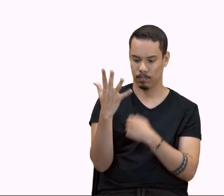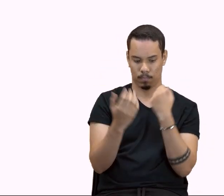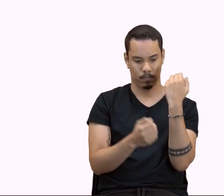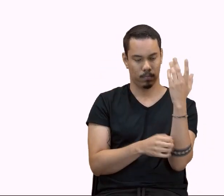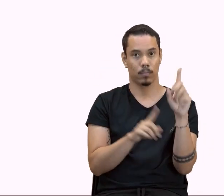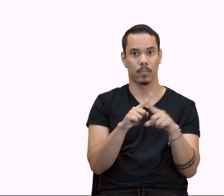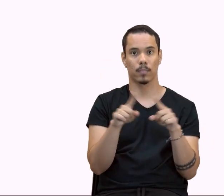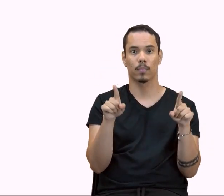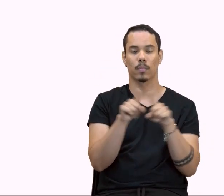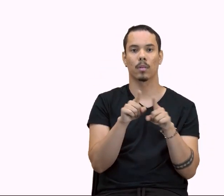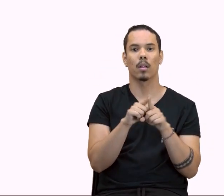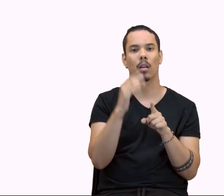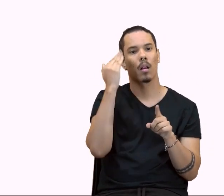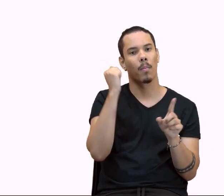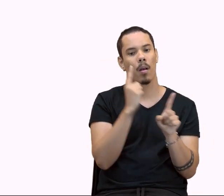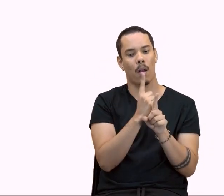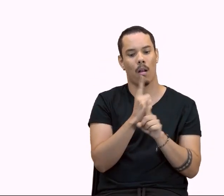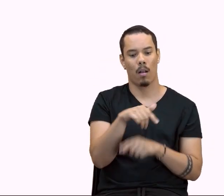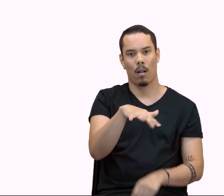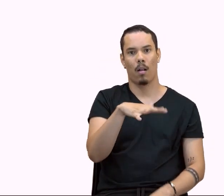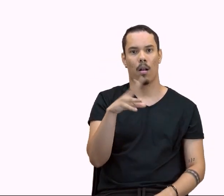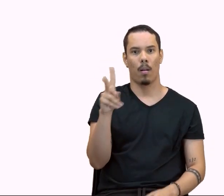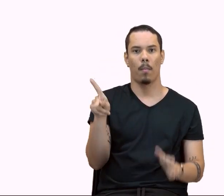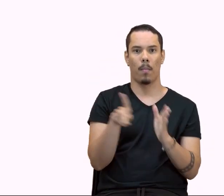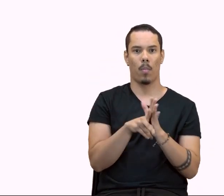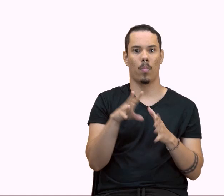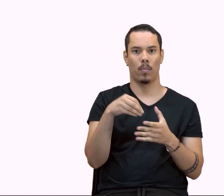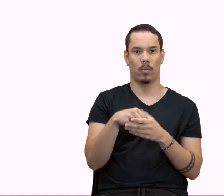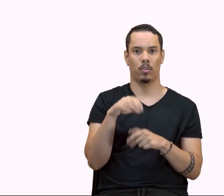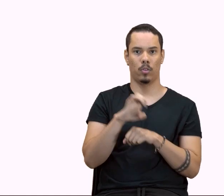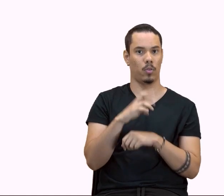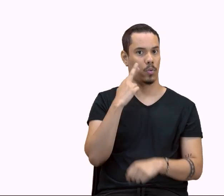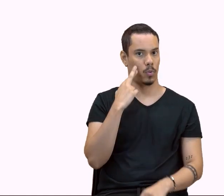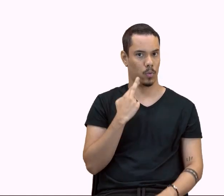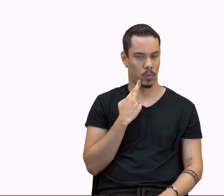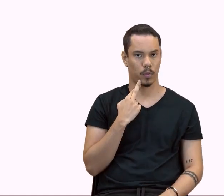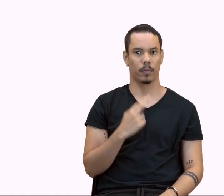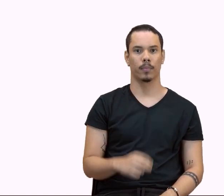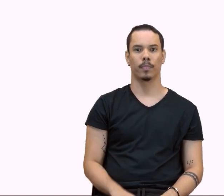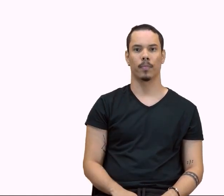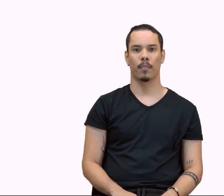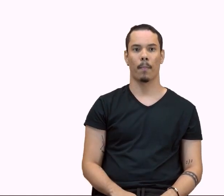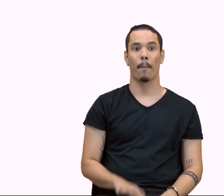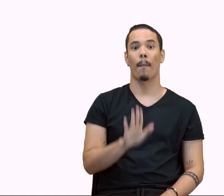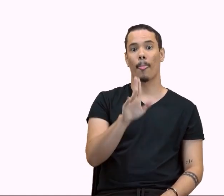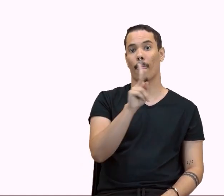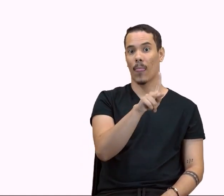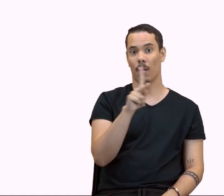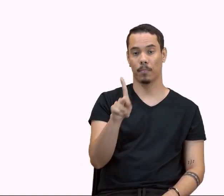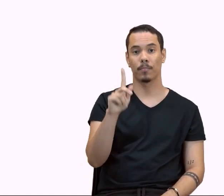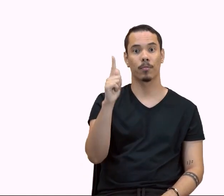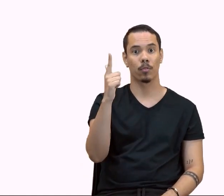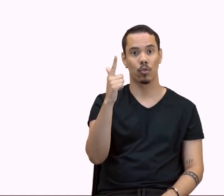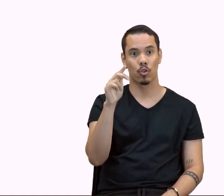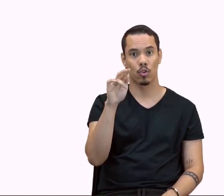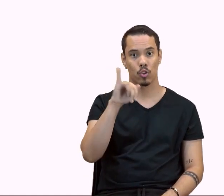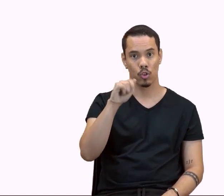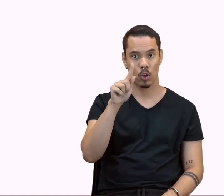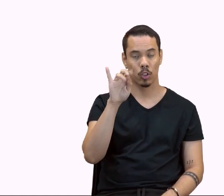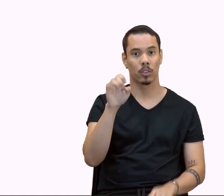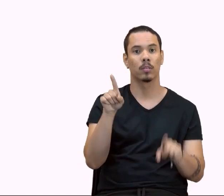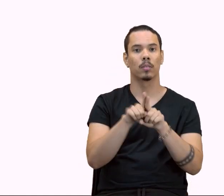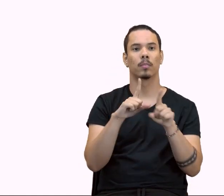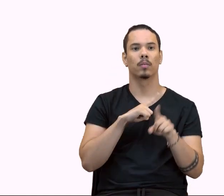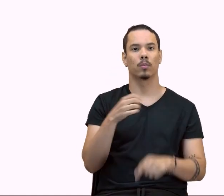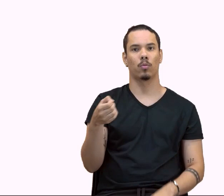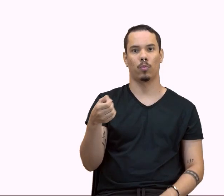identificar áreas com potencial dentro do estado de Rondônia, certo? E, professor Jorge, nós temos aí um novo